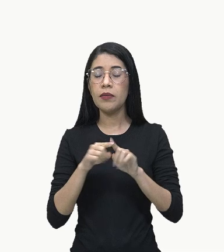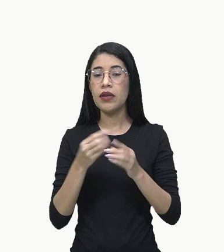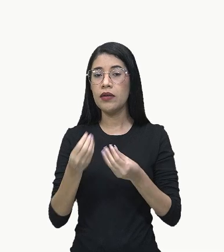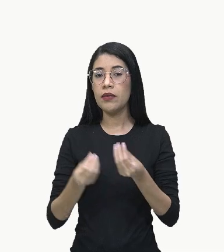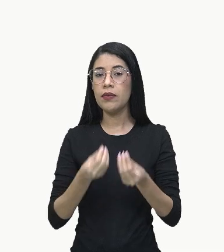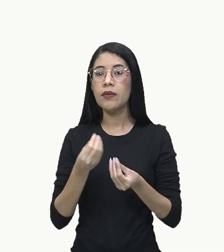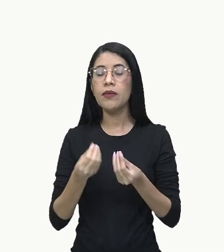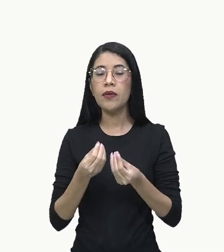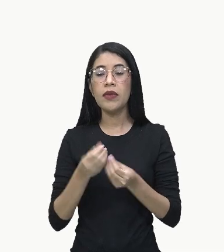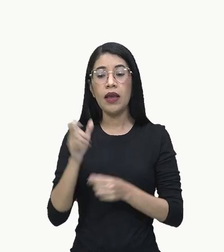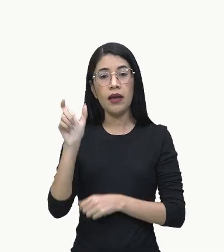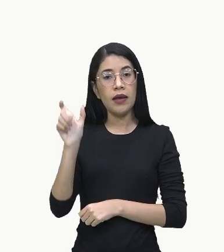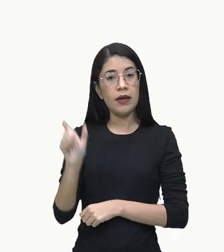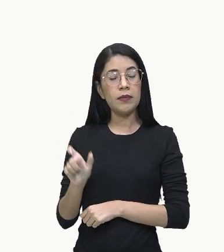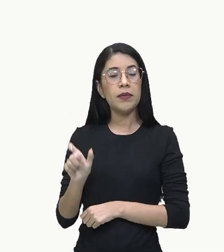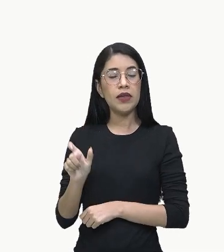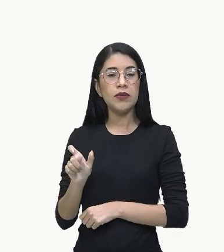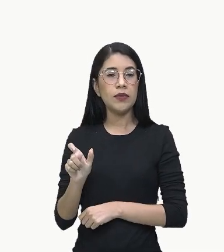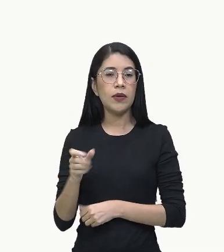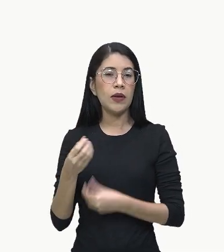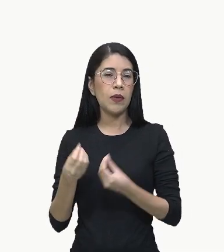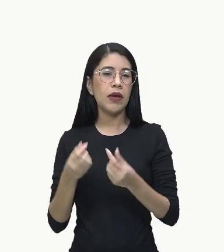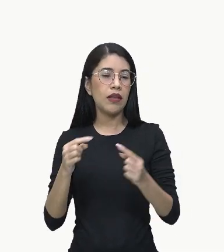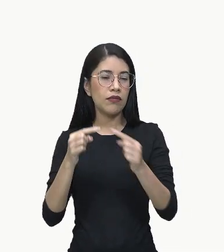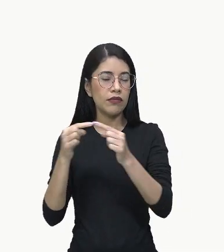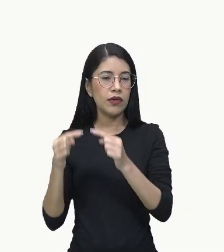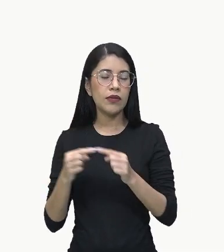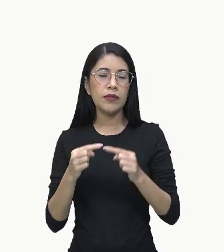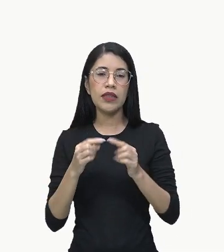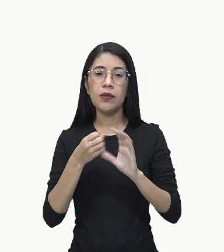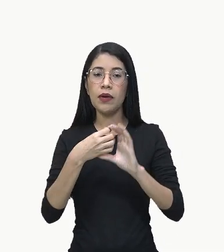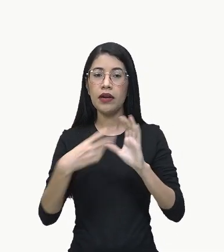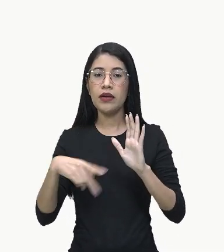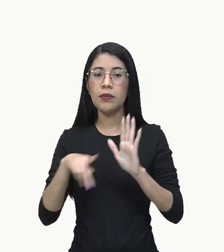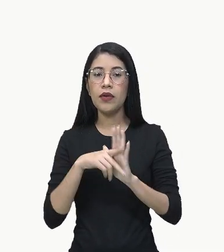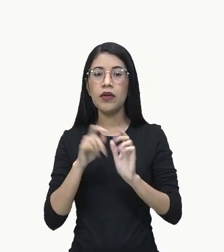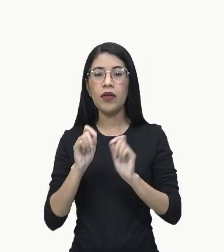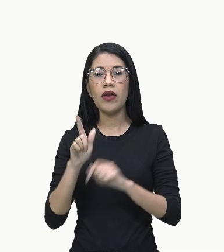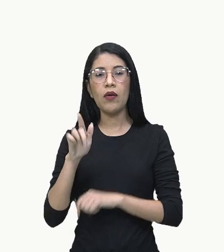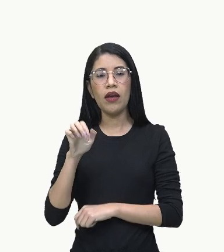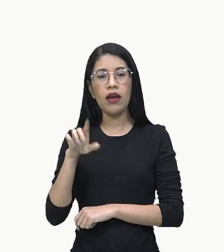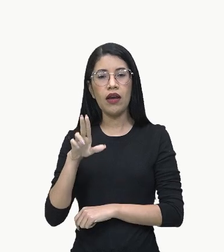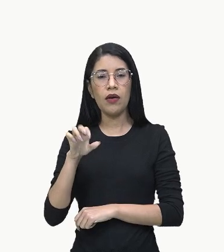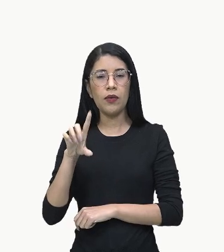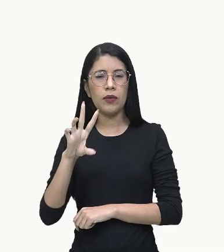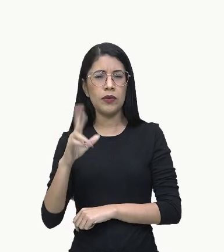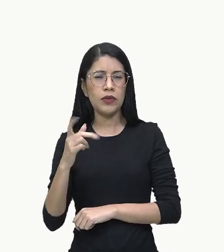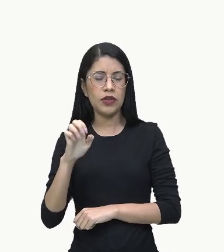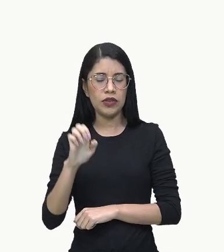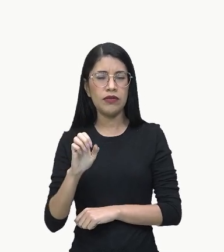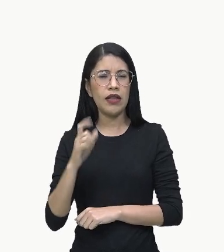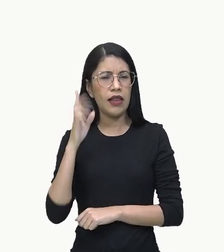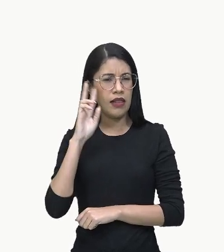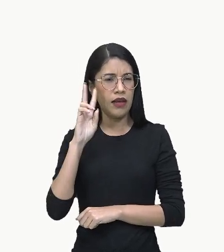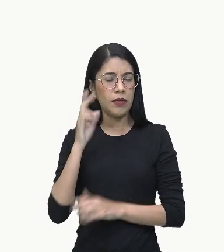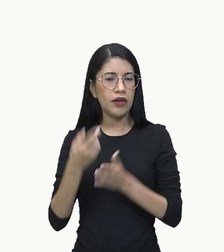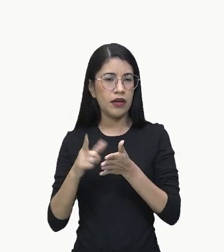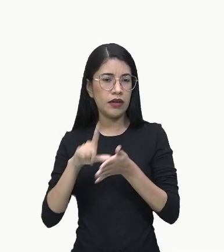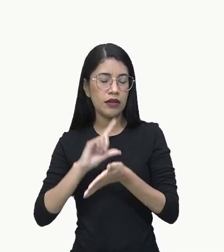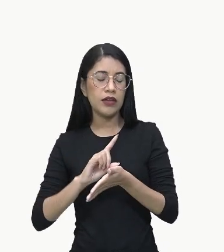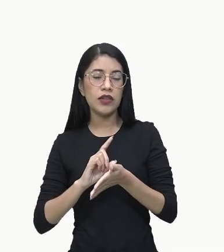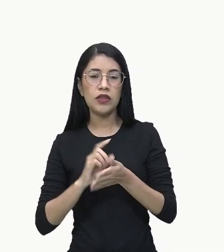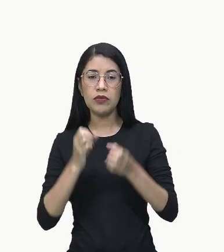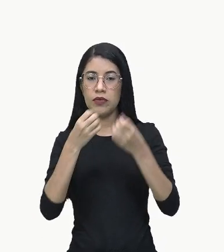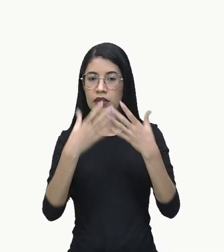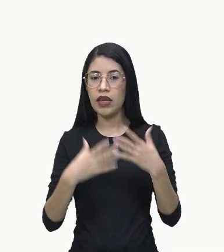deste ser, né, nessa pessoa que é este Gauche. Lembra do desconcerto do mundo, do lado